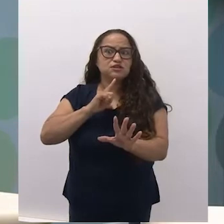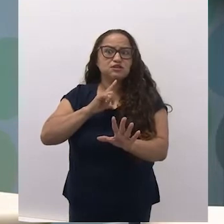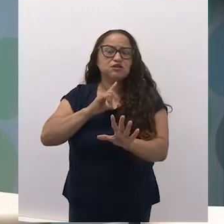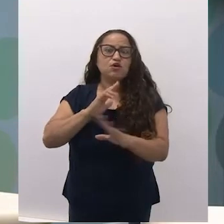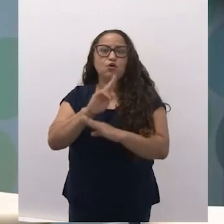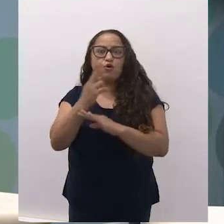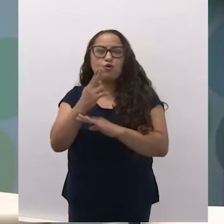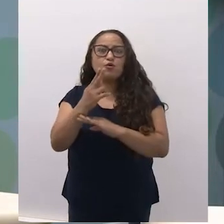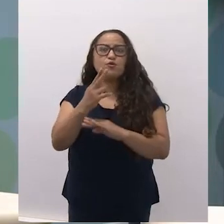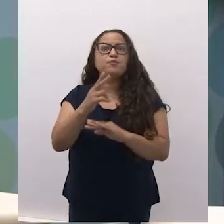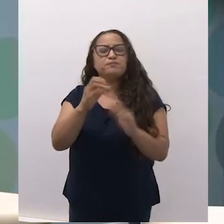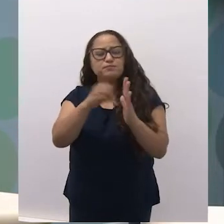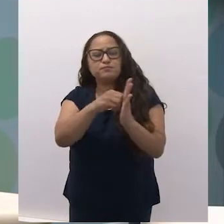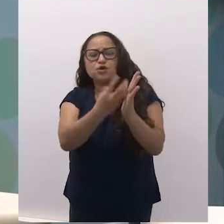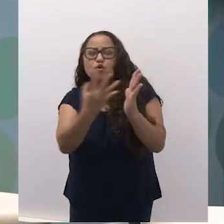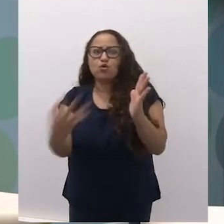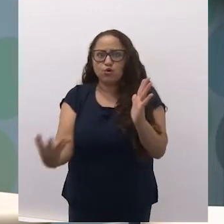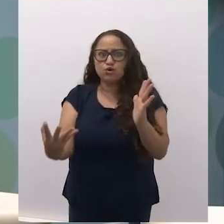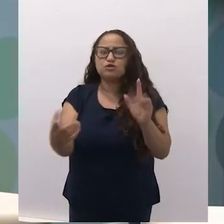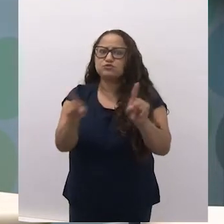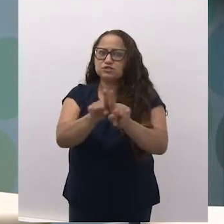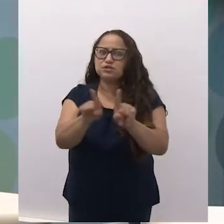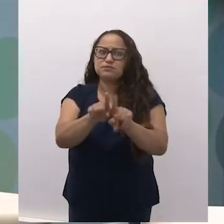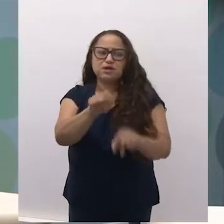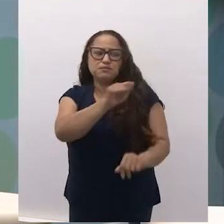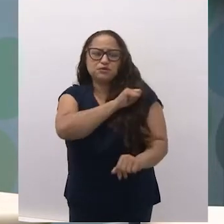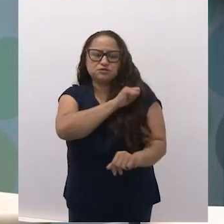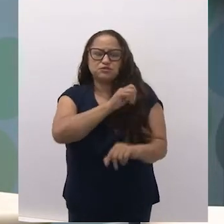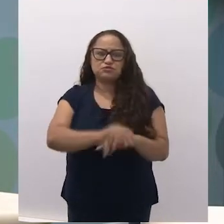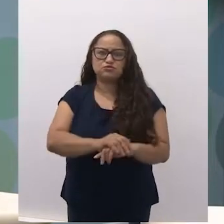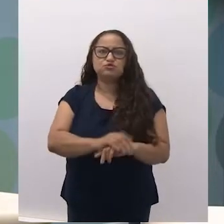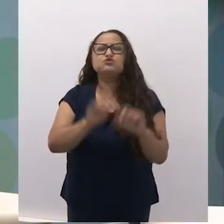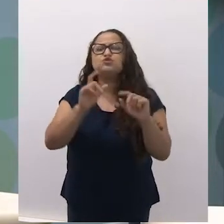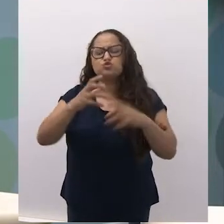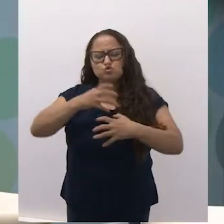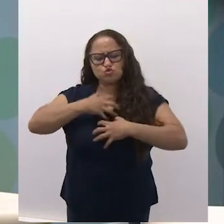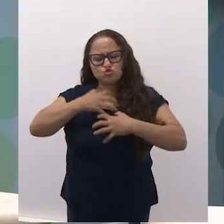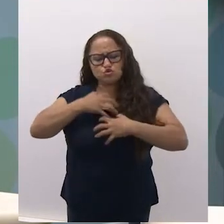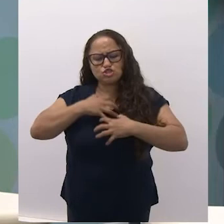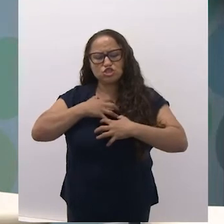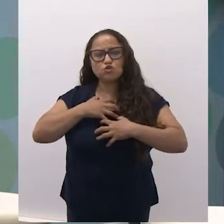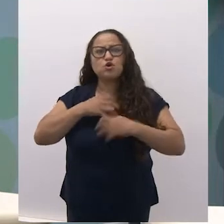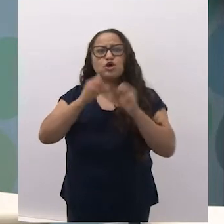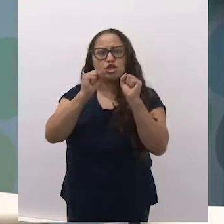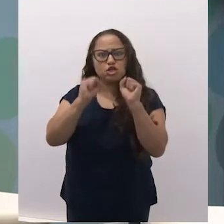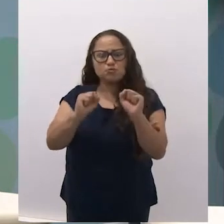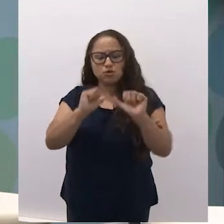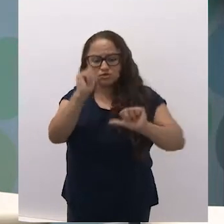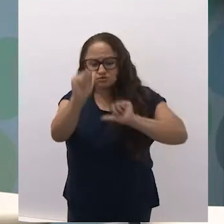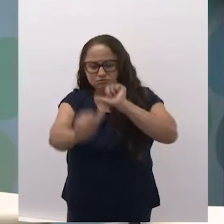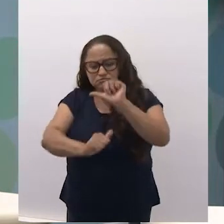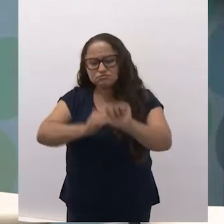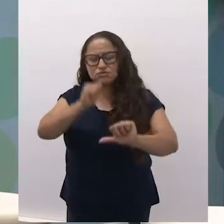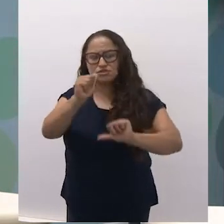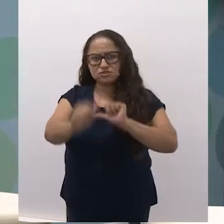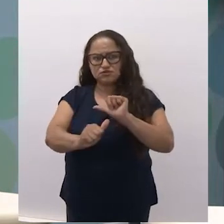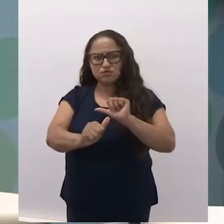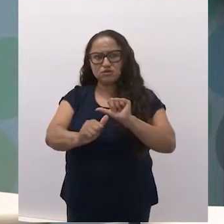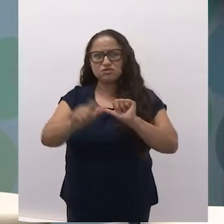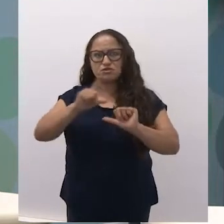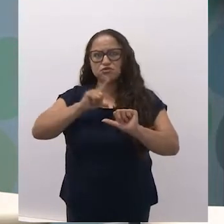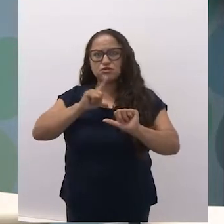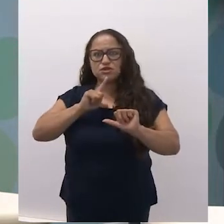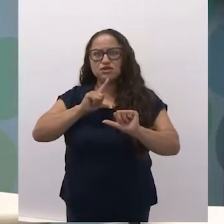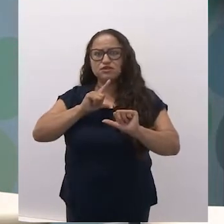na verdade, pelo currículo e pelos alunos, de tal modo que propicia a formação e a transformação das